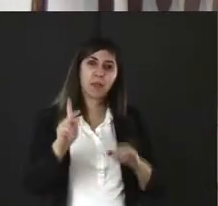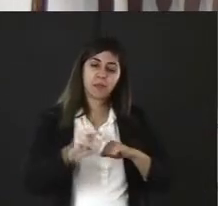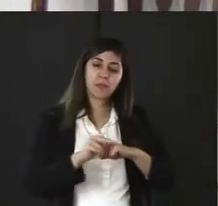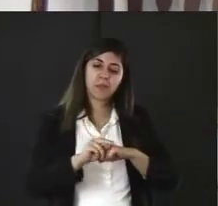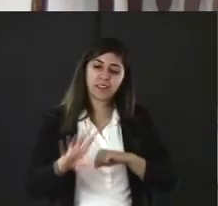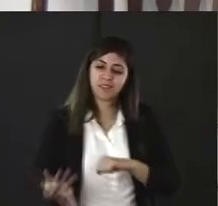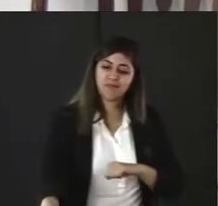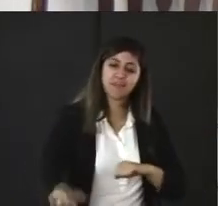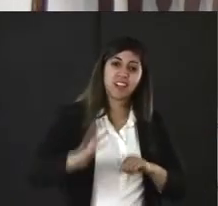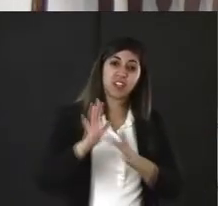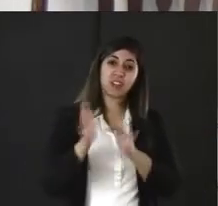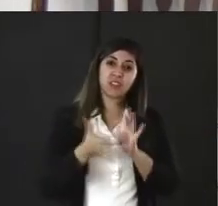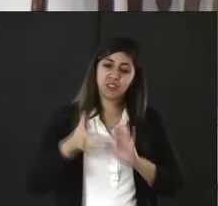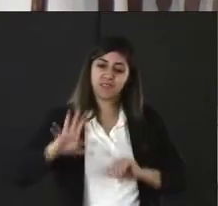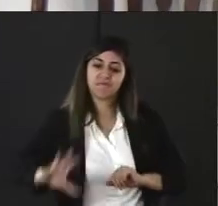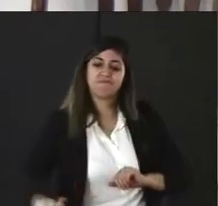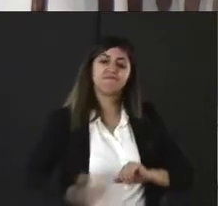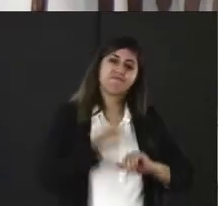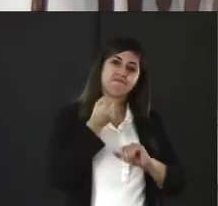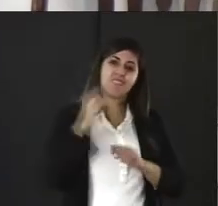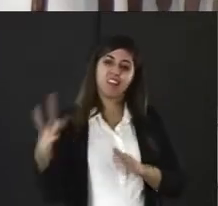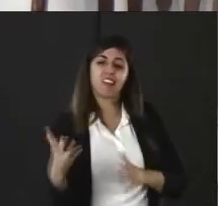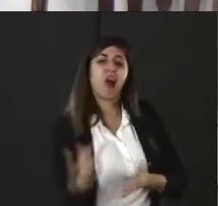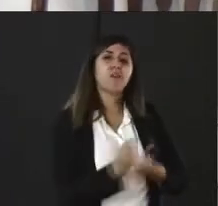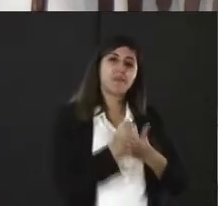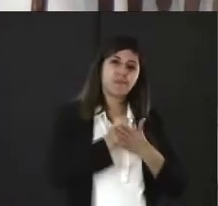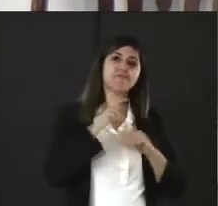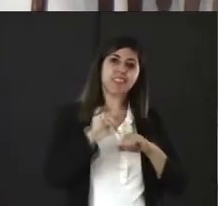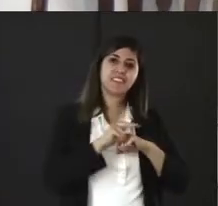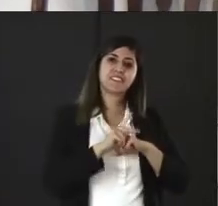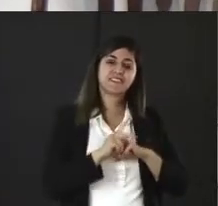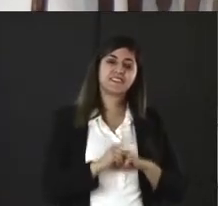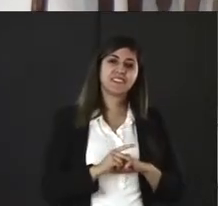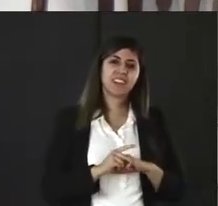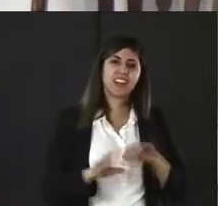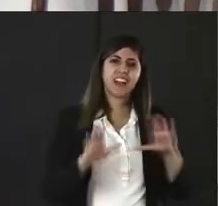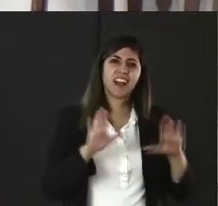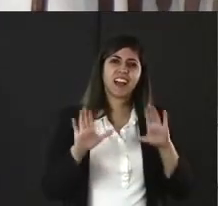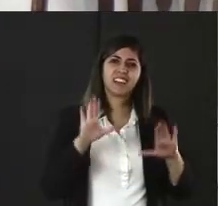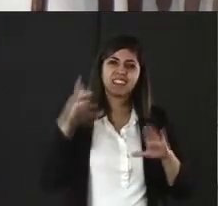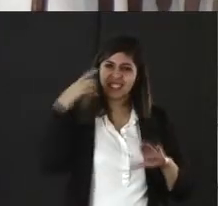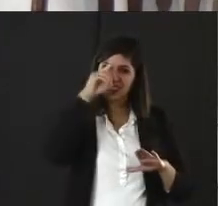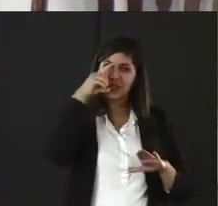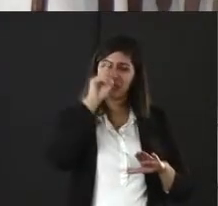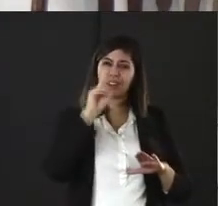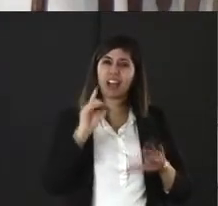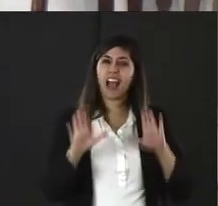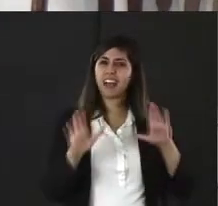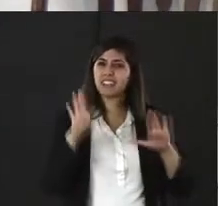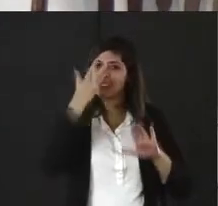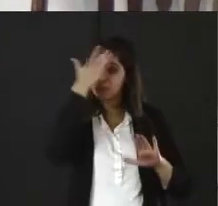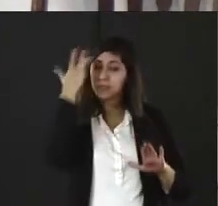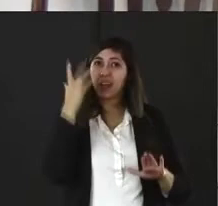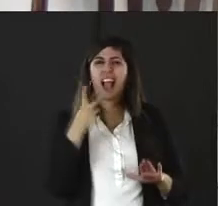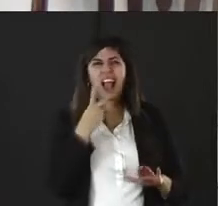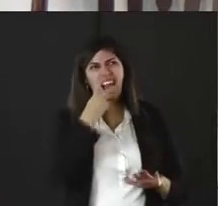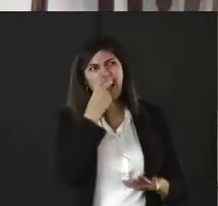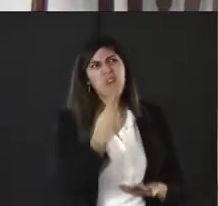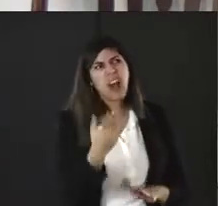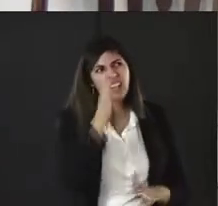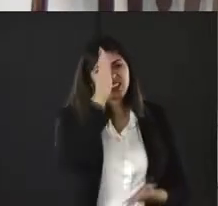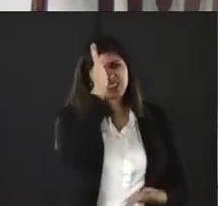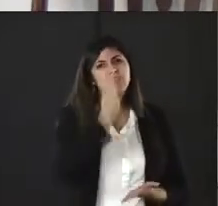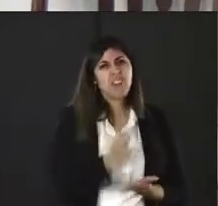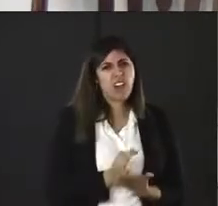conduz para o barco eu não tenho dúvida sobre isso eu sei que tem muita gente que acha que tem fé que pensa que têm fé e que